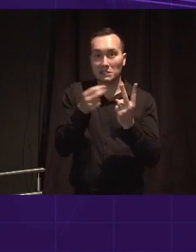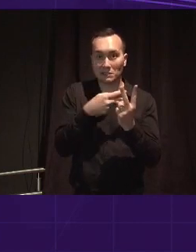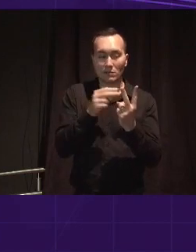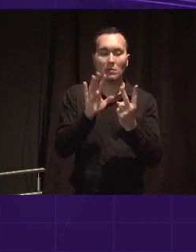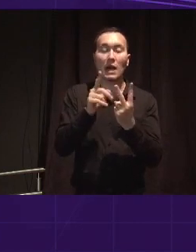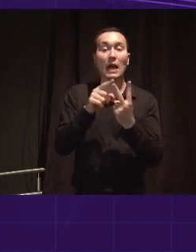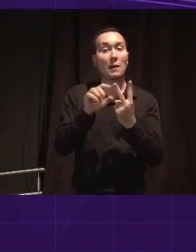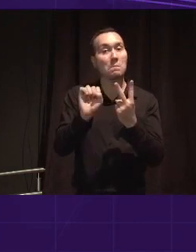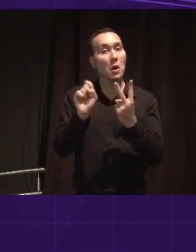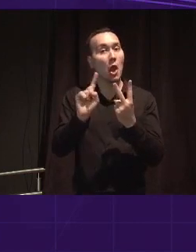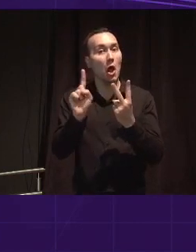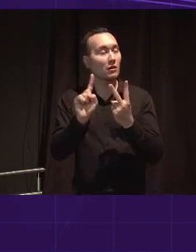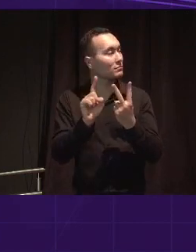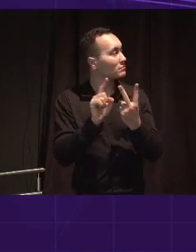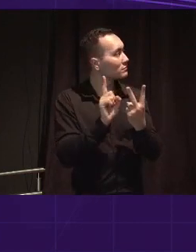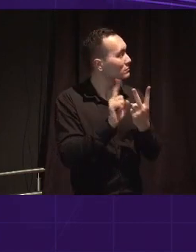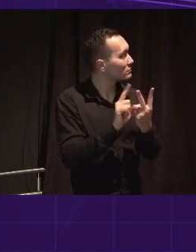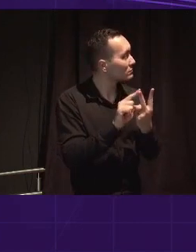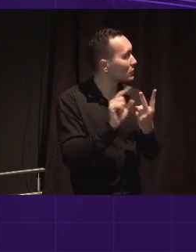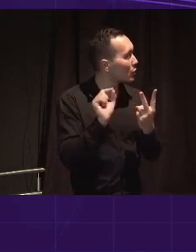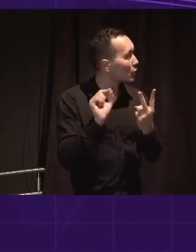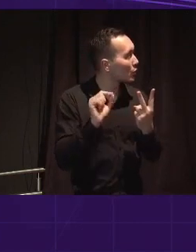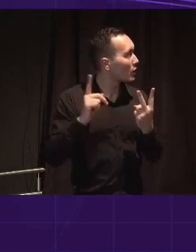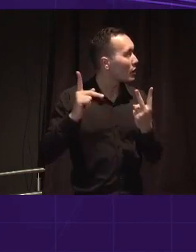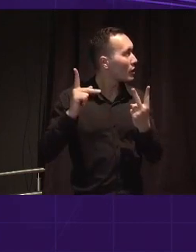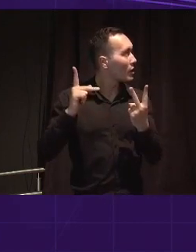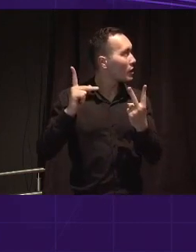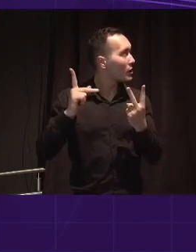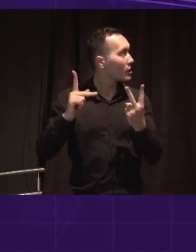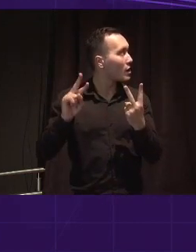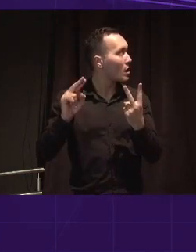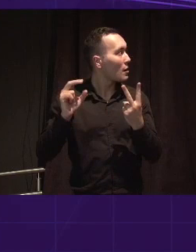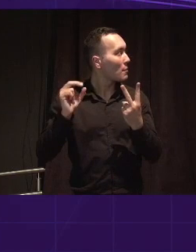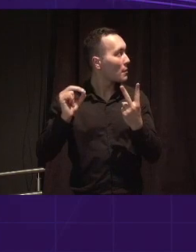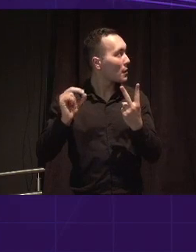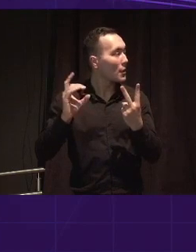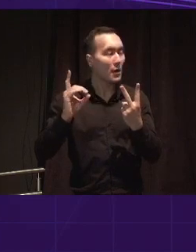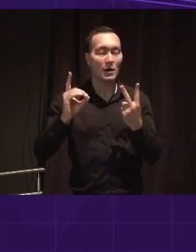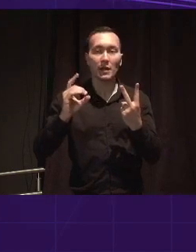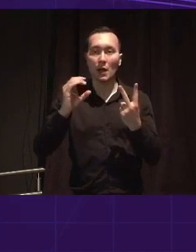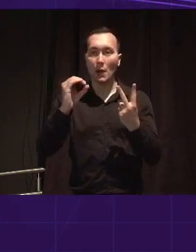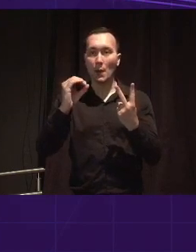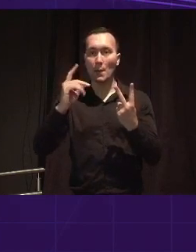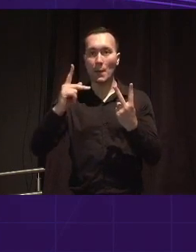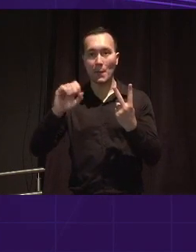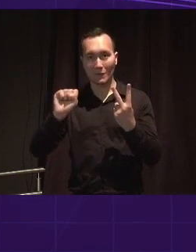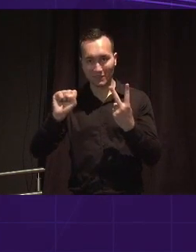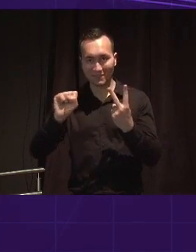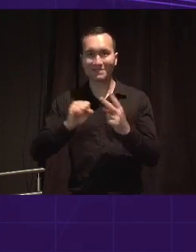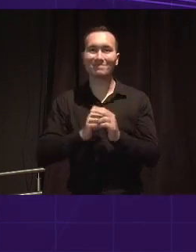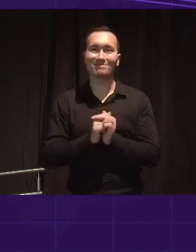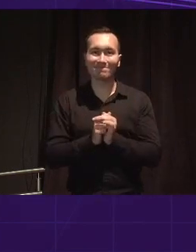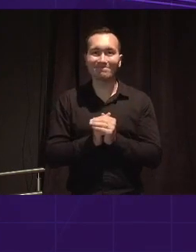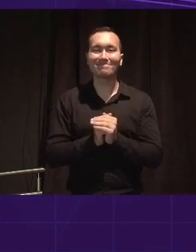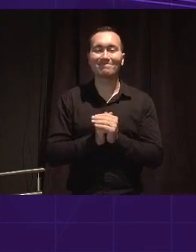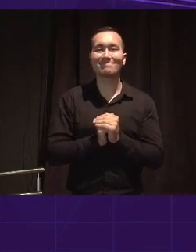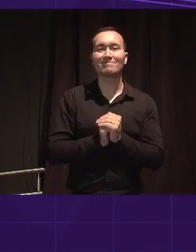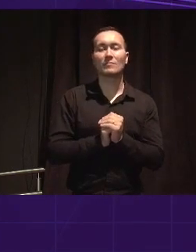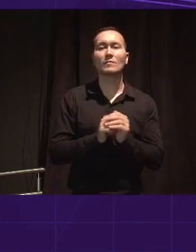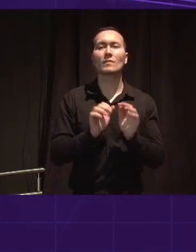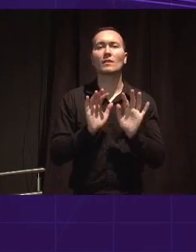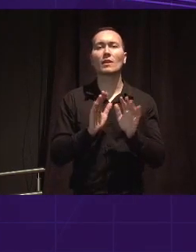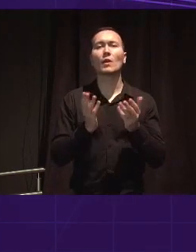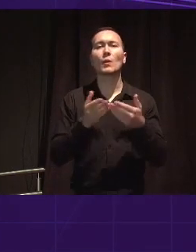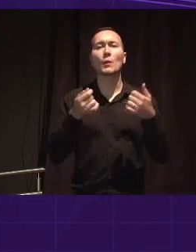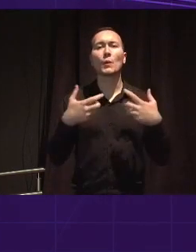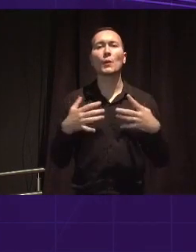gente já tem falado em alguns momentos, alguns eventos e webinars aqui. Tá bom? Então aqui o que a gente vai passar hoje, né? Só volta